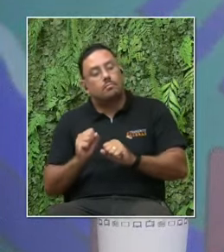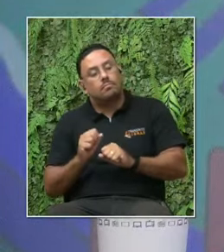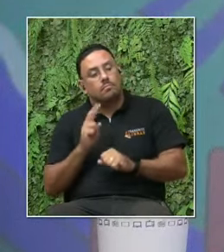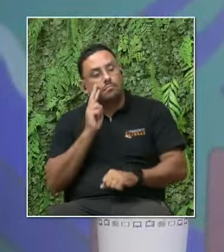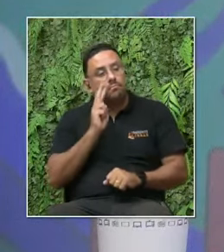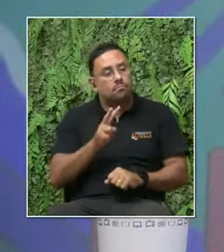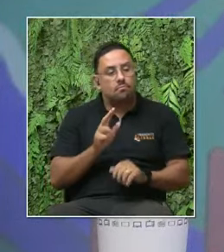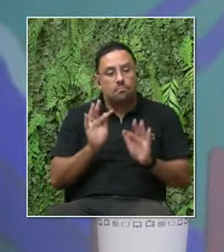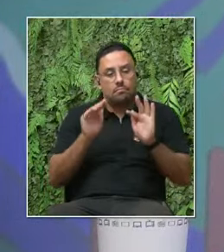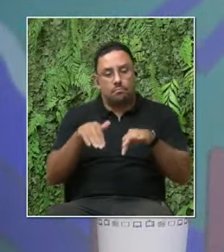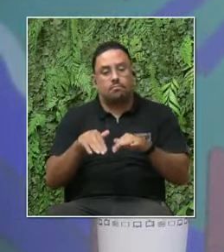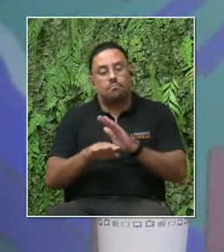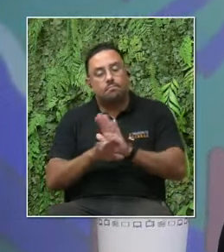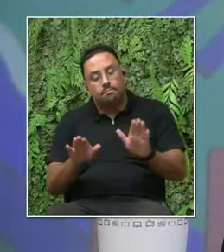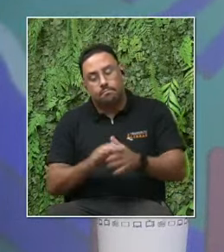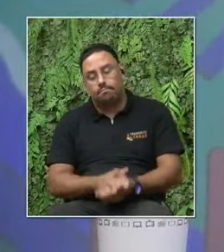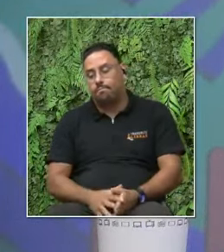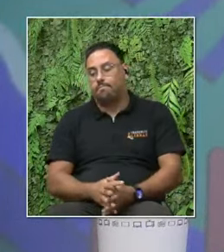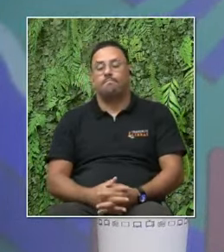assistir a